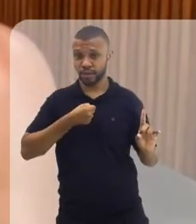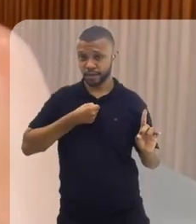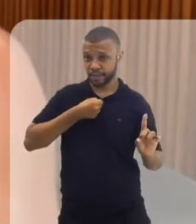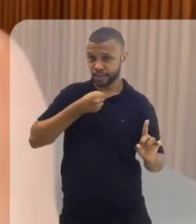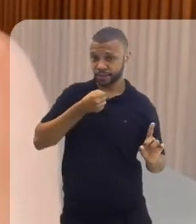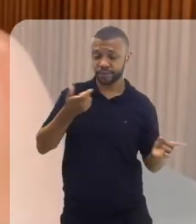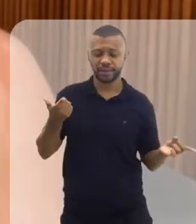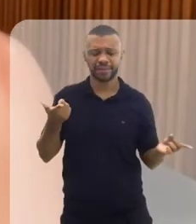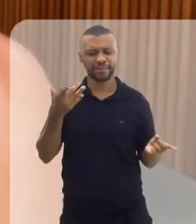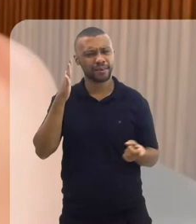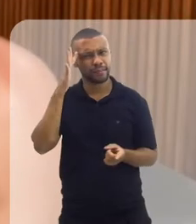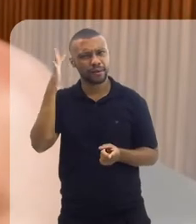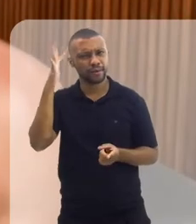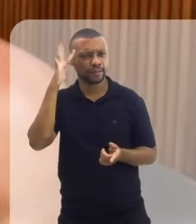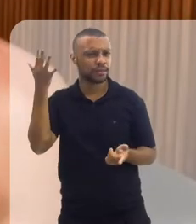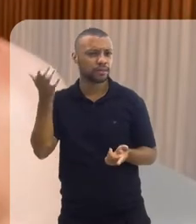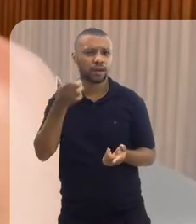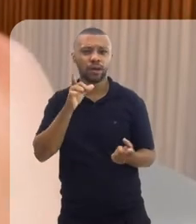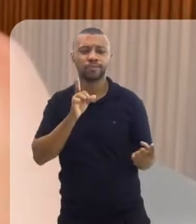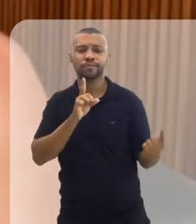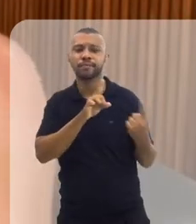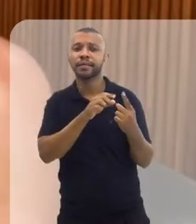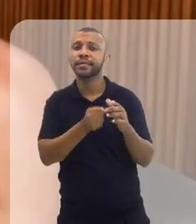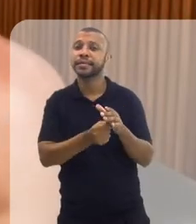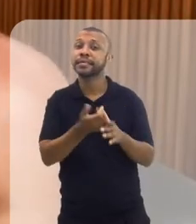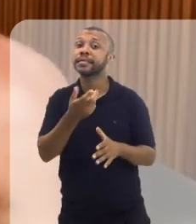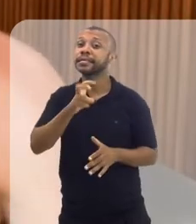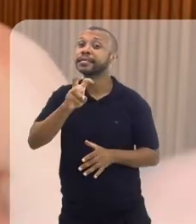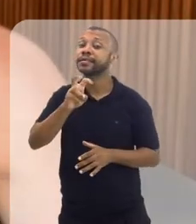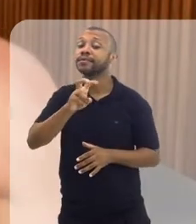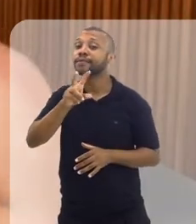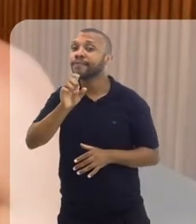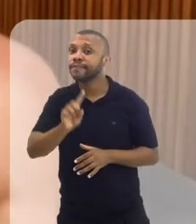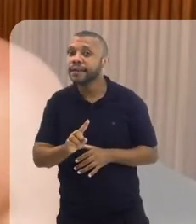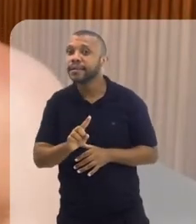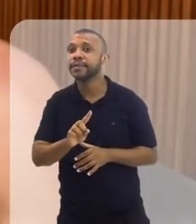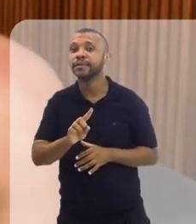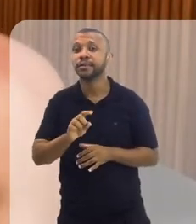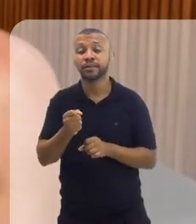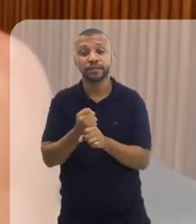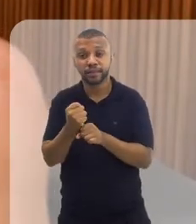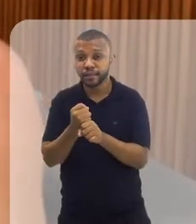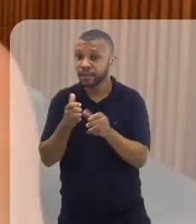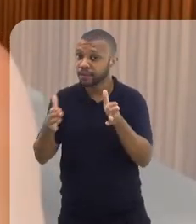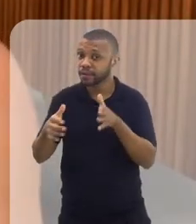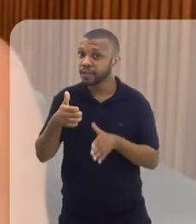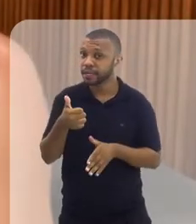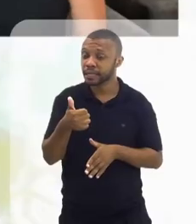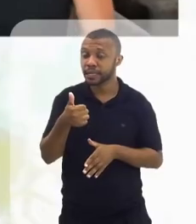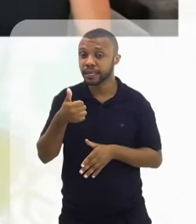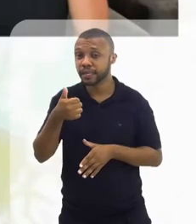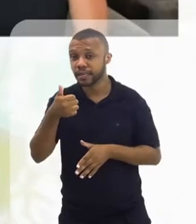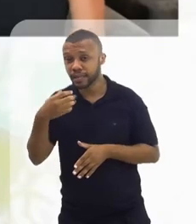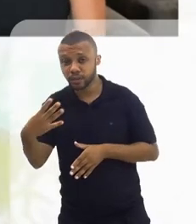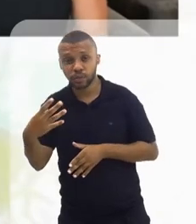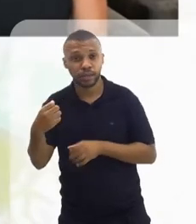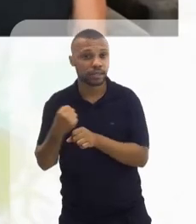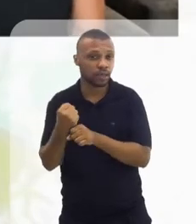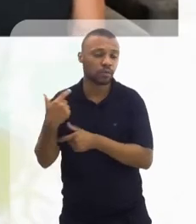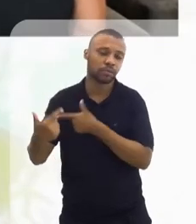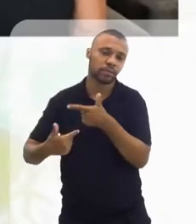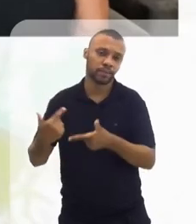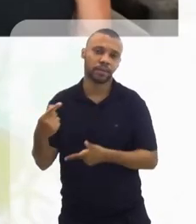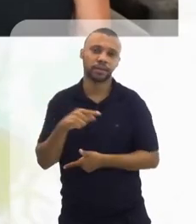do Silvio Santos. Imagina, eu acho que eu falei com ele 5 vezes em 14 anos que eu tive lá. E eu não